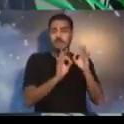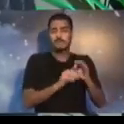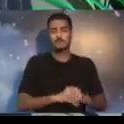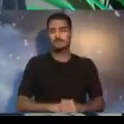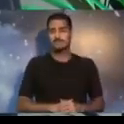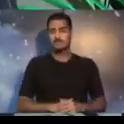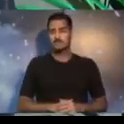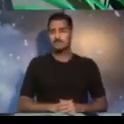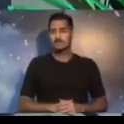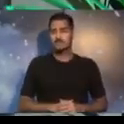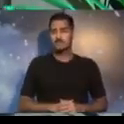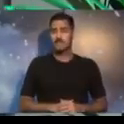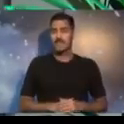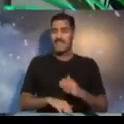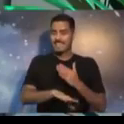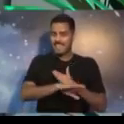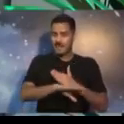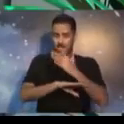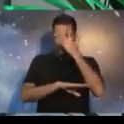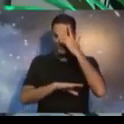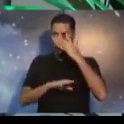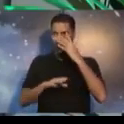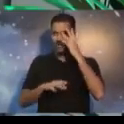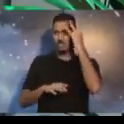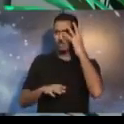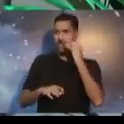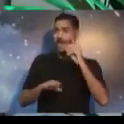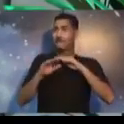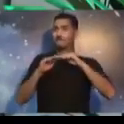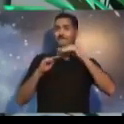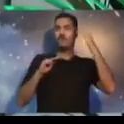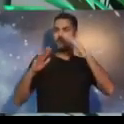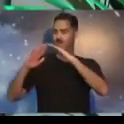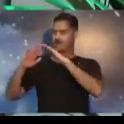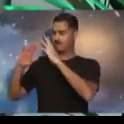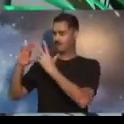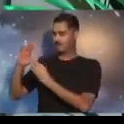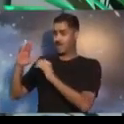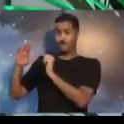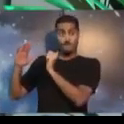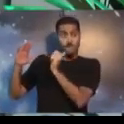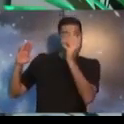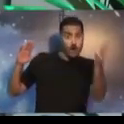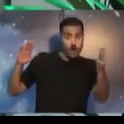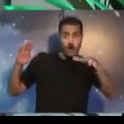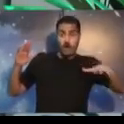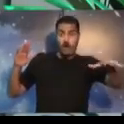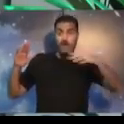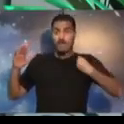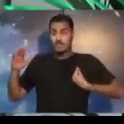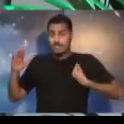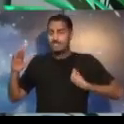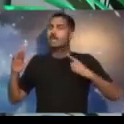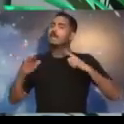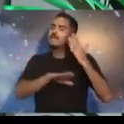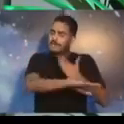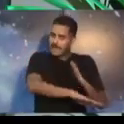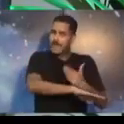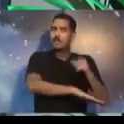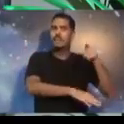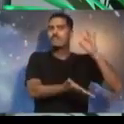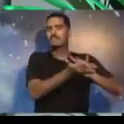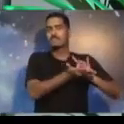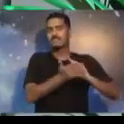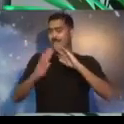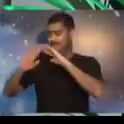O treino do ser espírita é fora, quando você sai da casa espírita e vai para o cotidiano. Aí